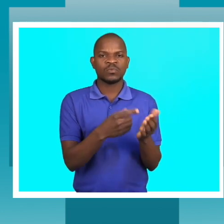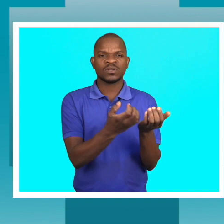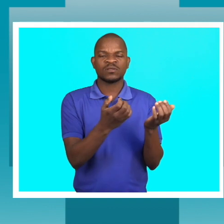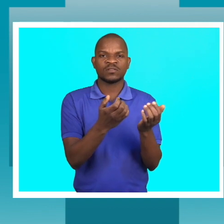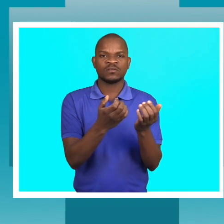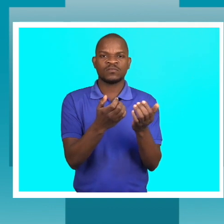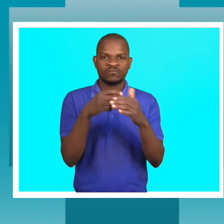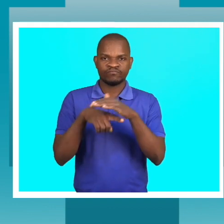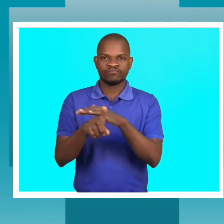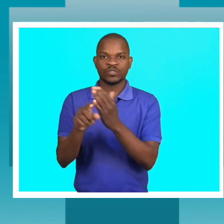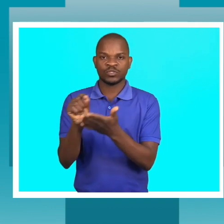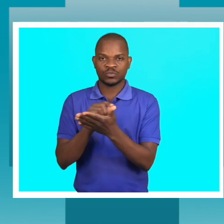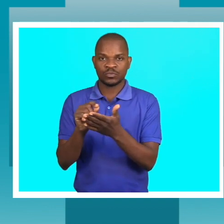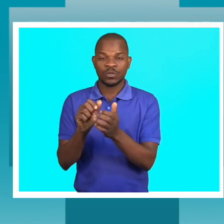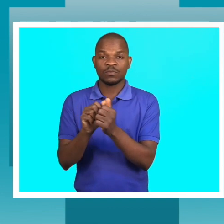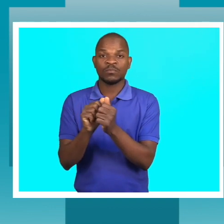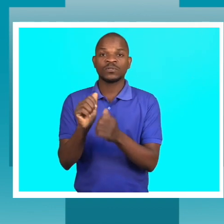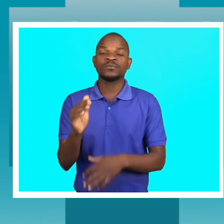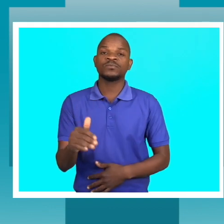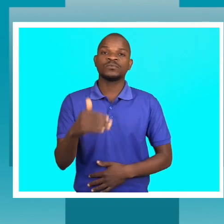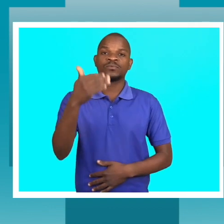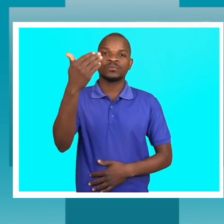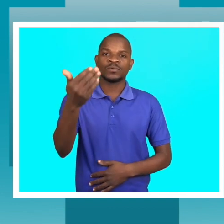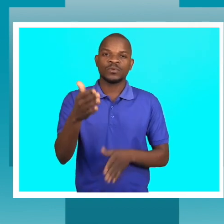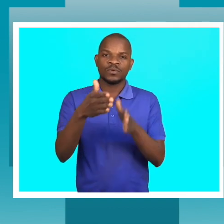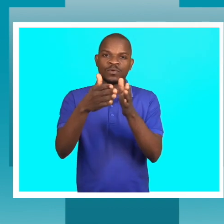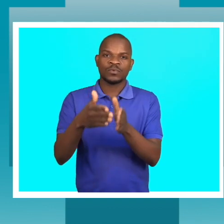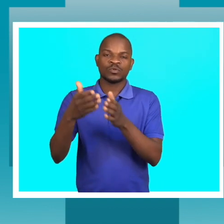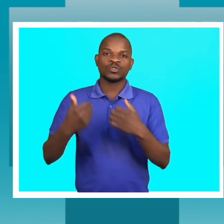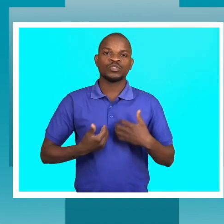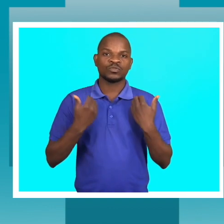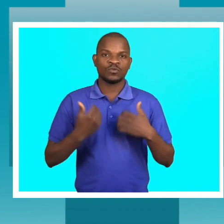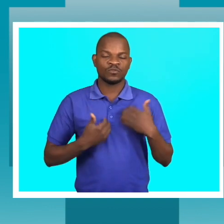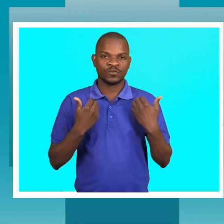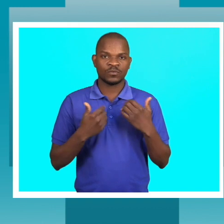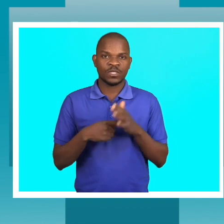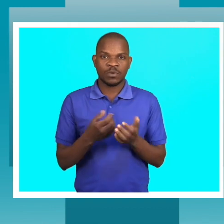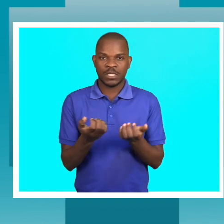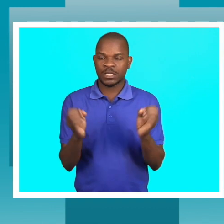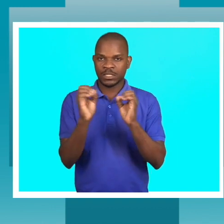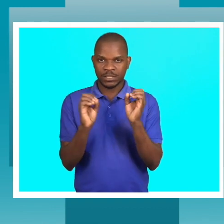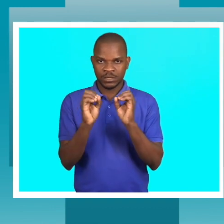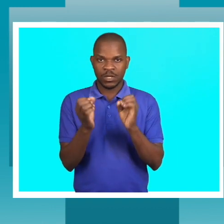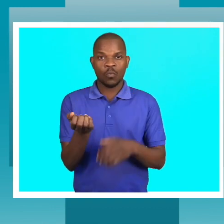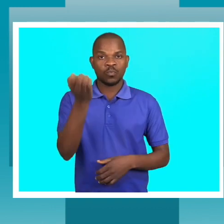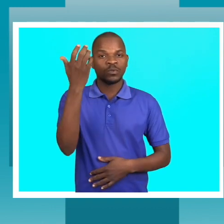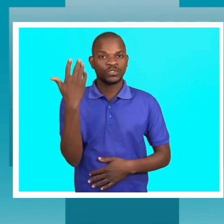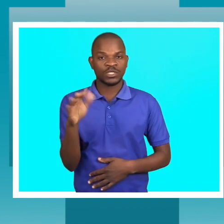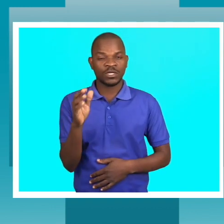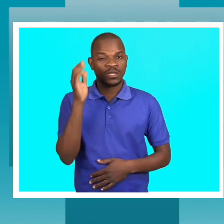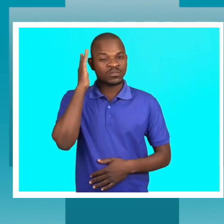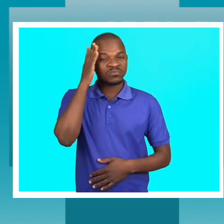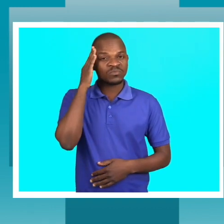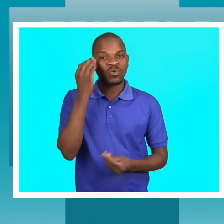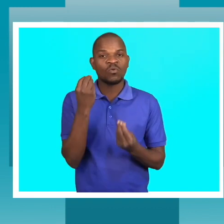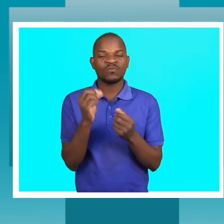em idade escolar. Mas que depois, para os jovens em que já ultrapassam aquela fase de criança,